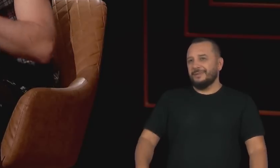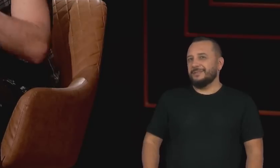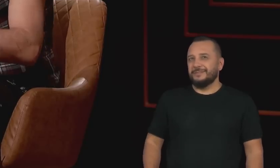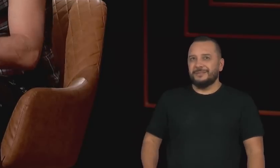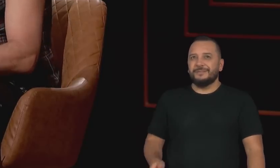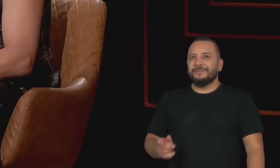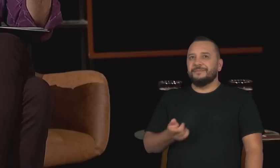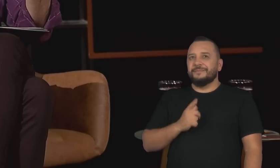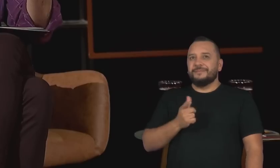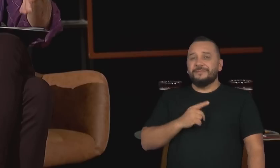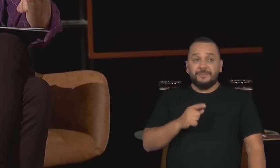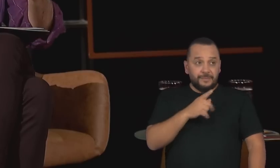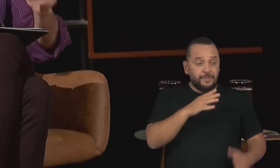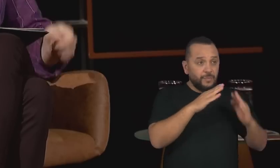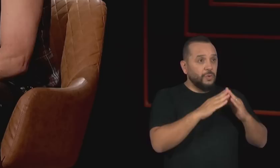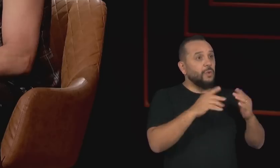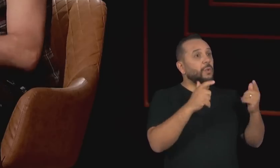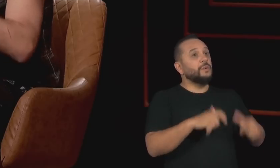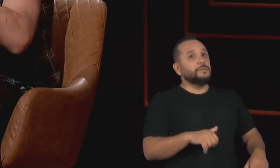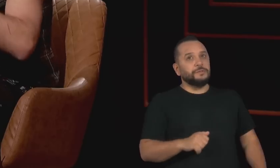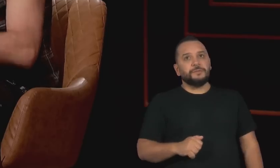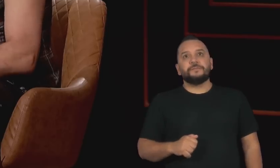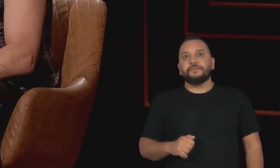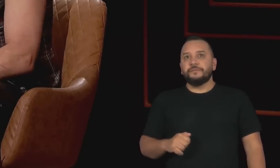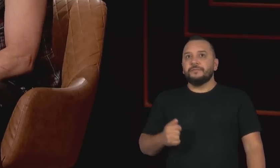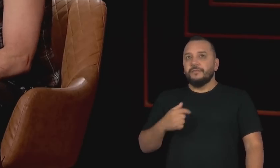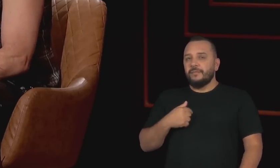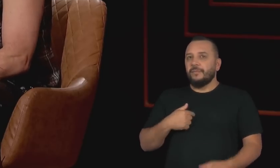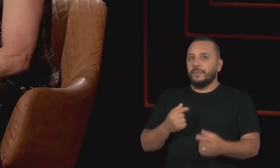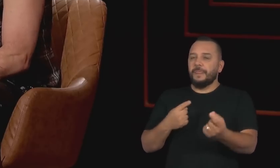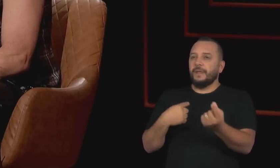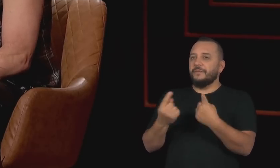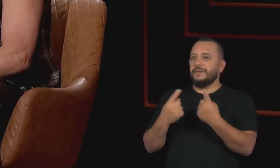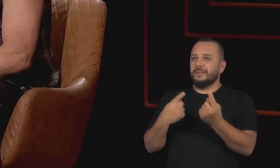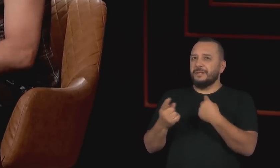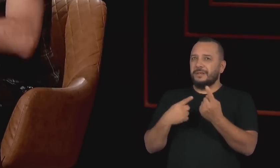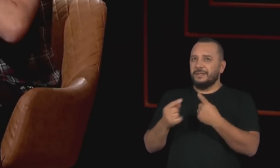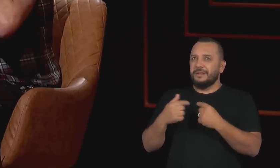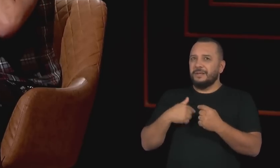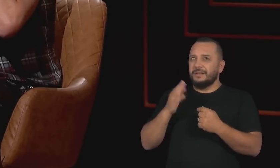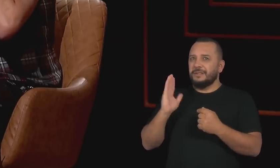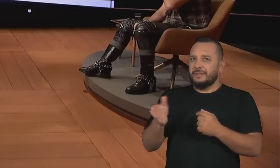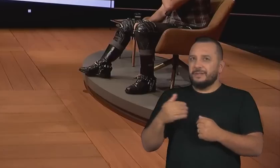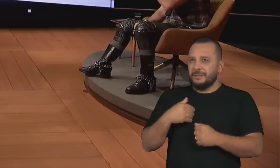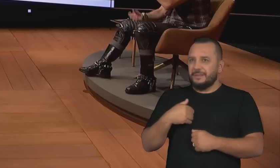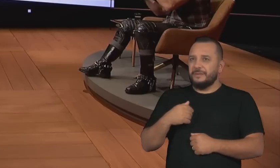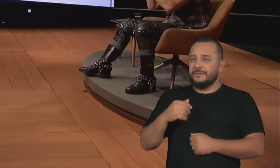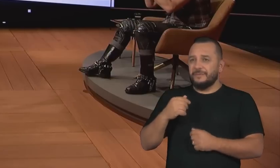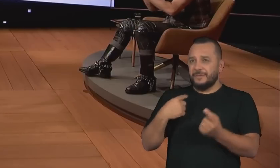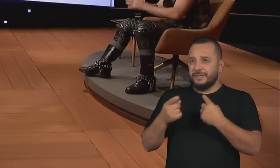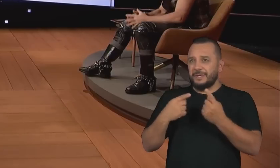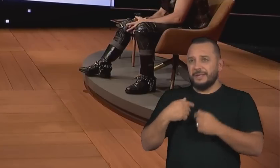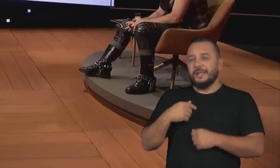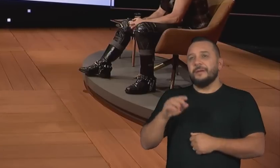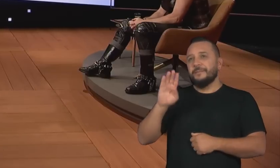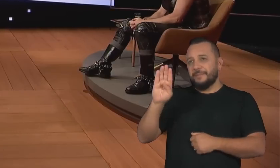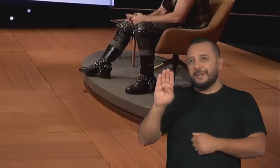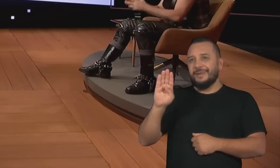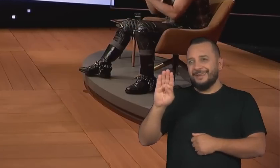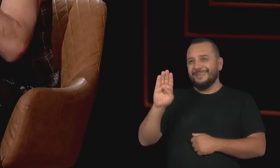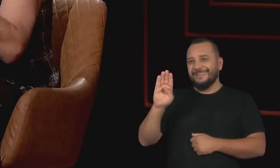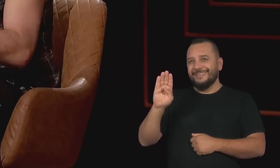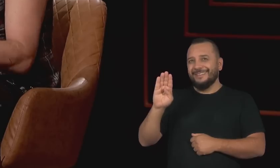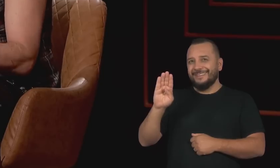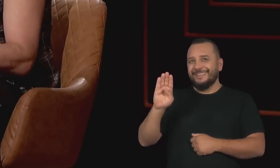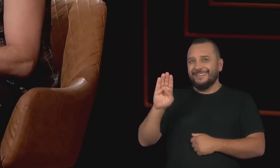Então, Aí, em Nova York você ficou morando onde? Avenue B, between 12 and 13. Avenida B, até decorei.